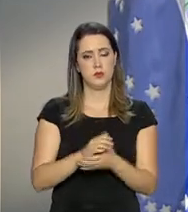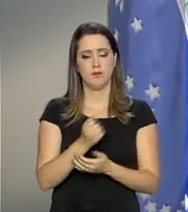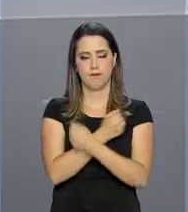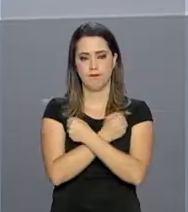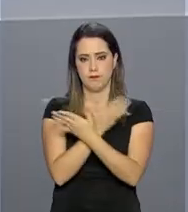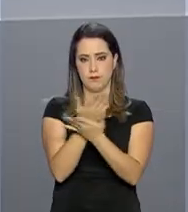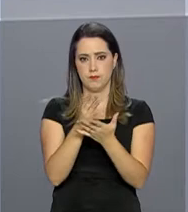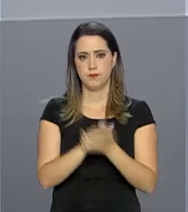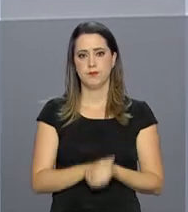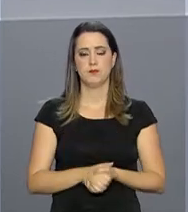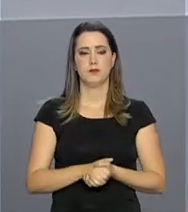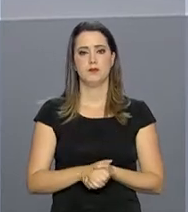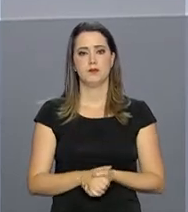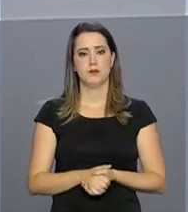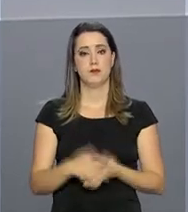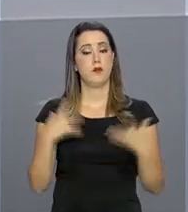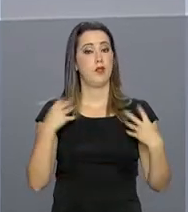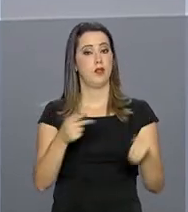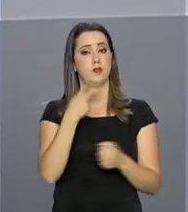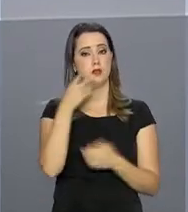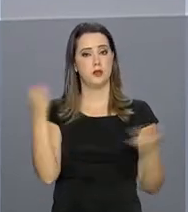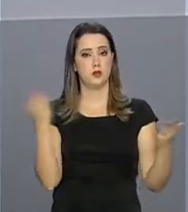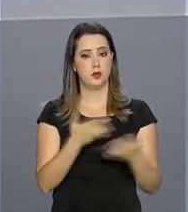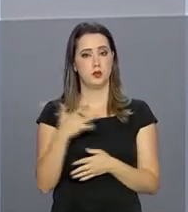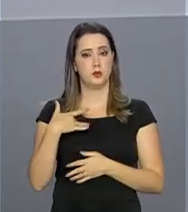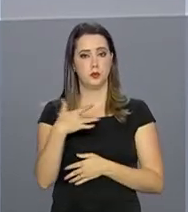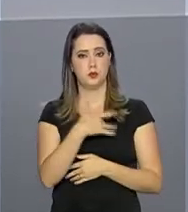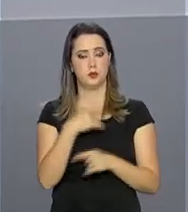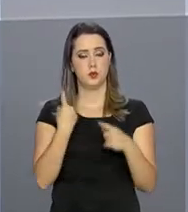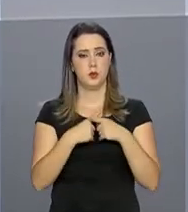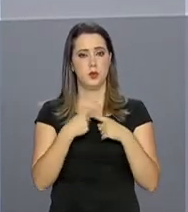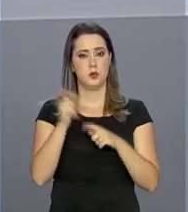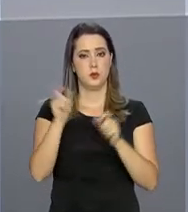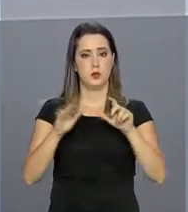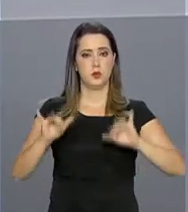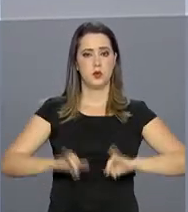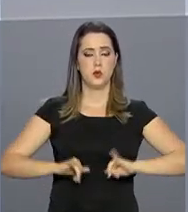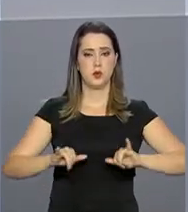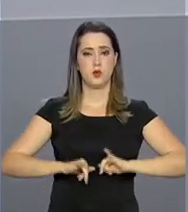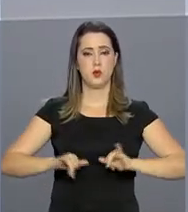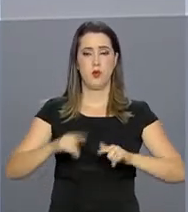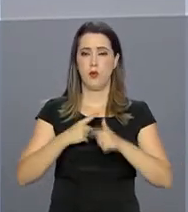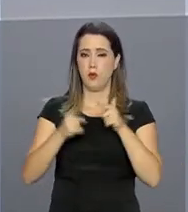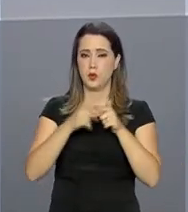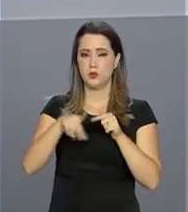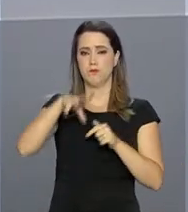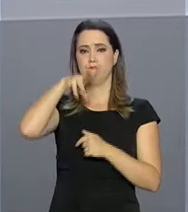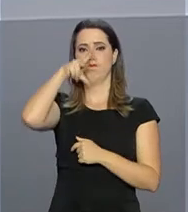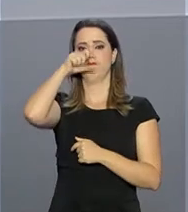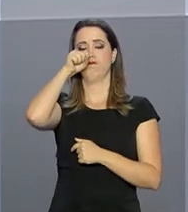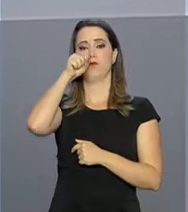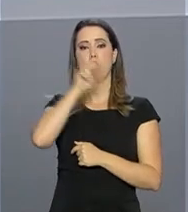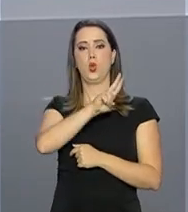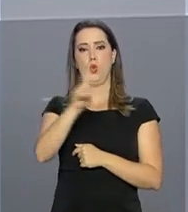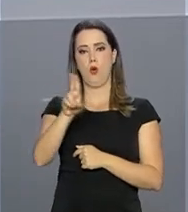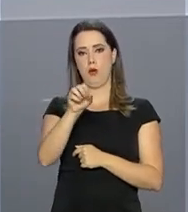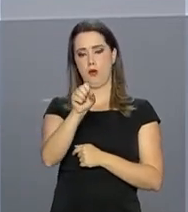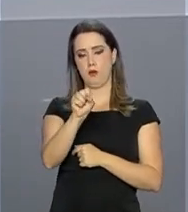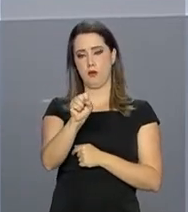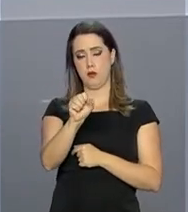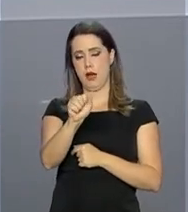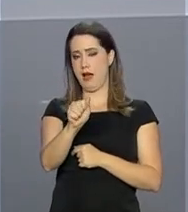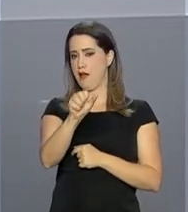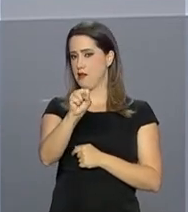abraço vamos falar agora sobre saúde porque quem sofre com a asma precisa redobrar os cuidados durante o